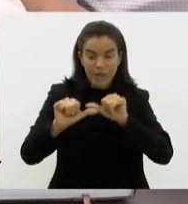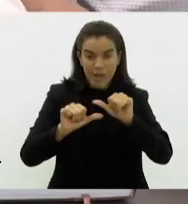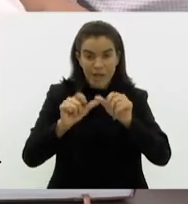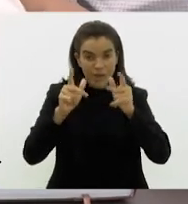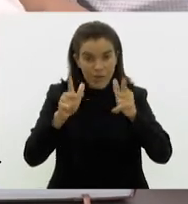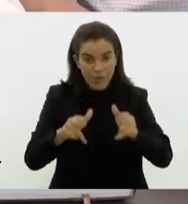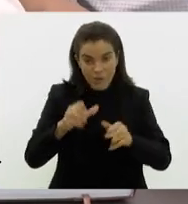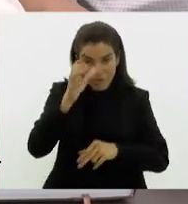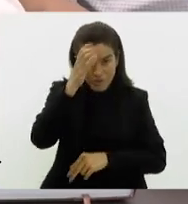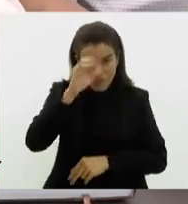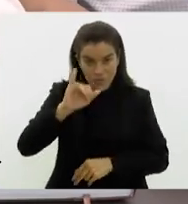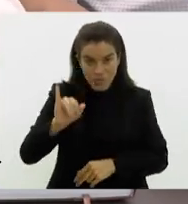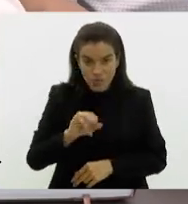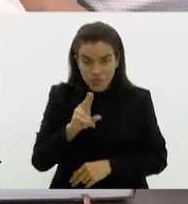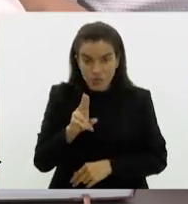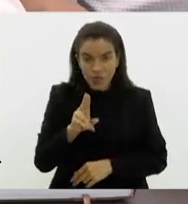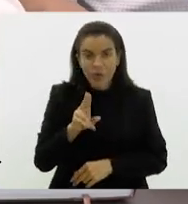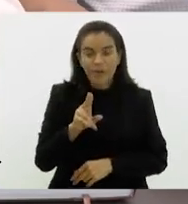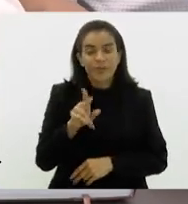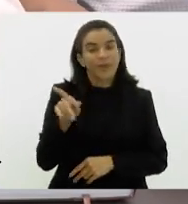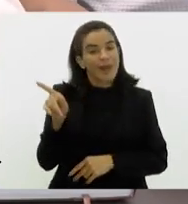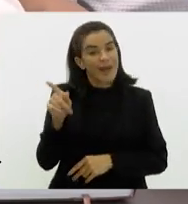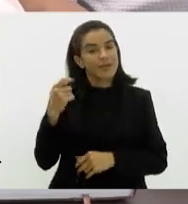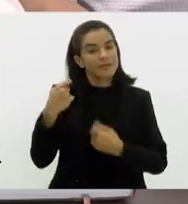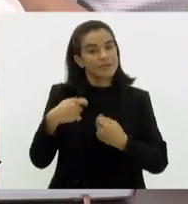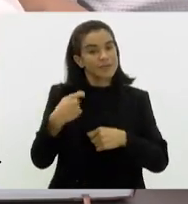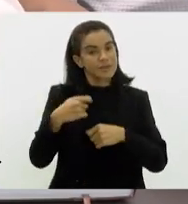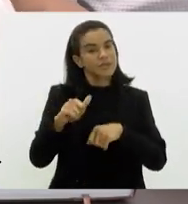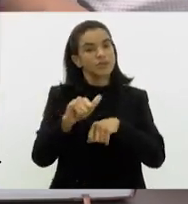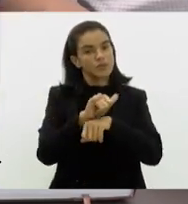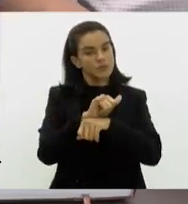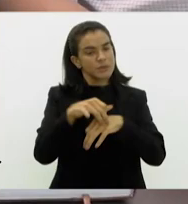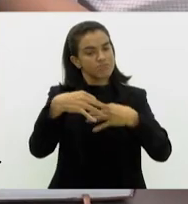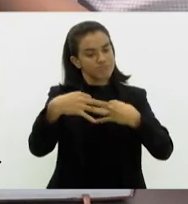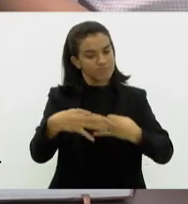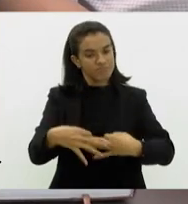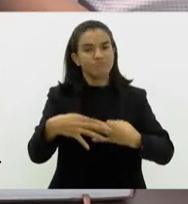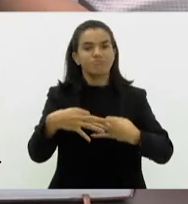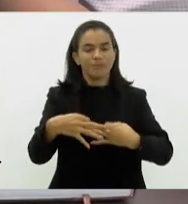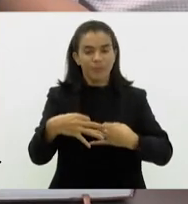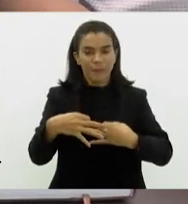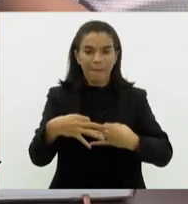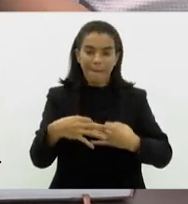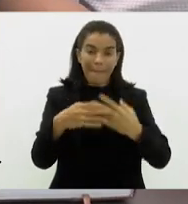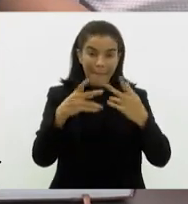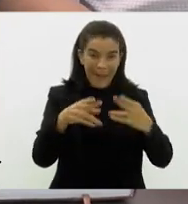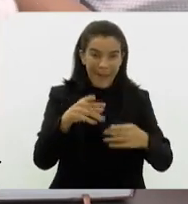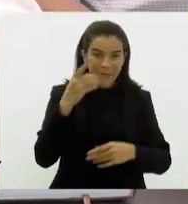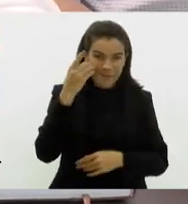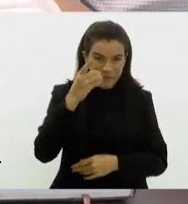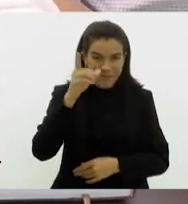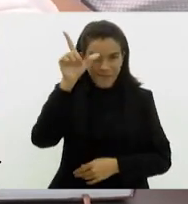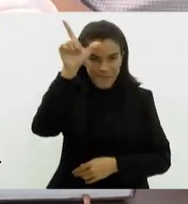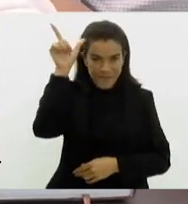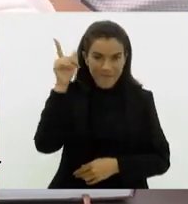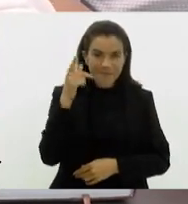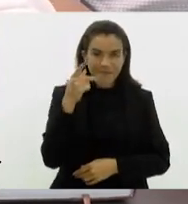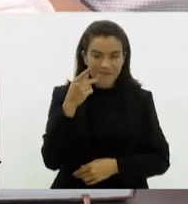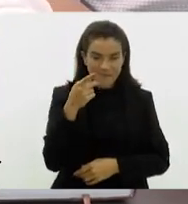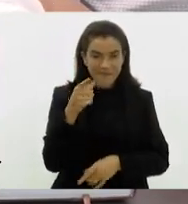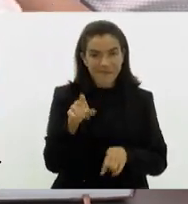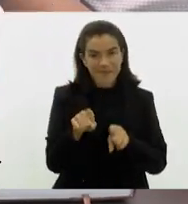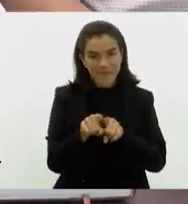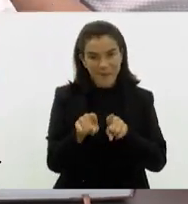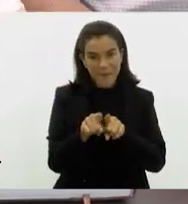quer alterar, ela adotou um instrumento certo. Como disse o deputado Luiz Paulo, e depois referendou o